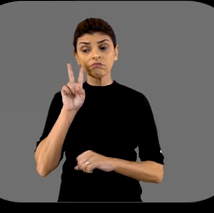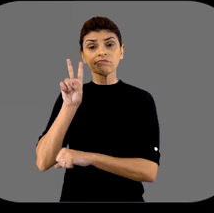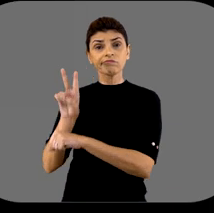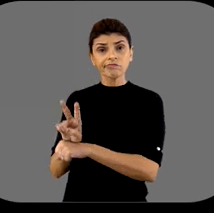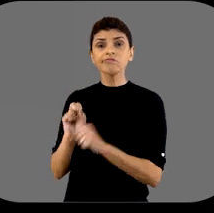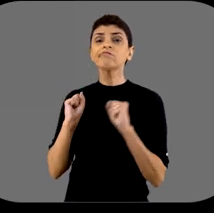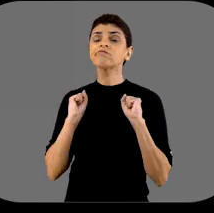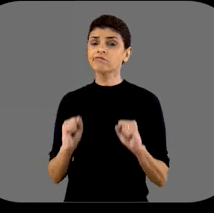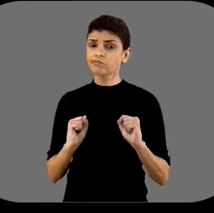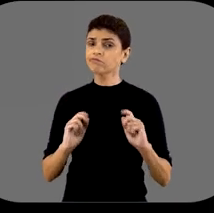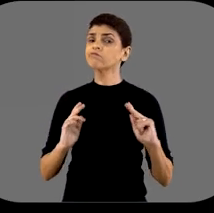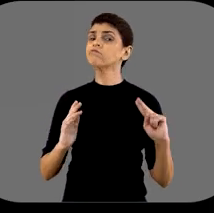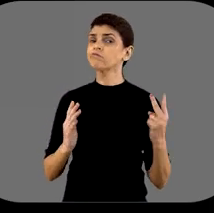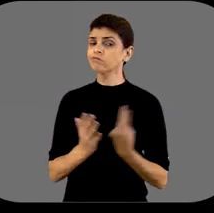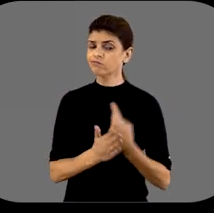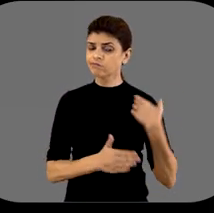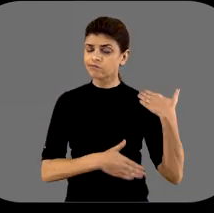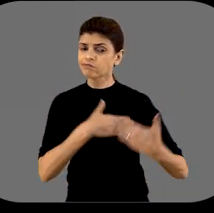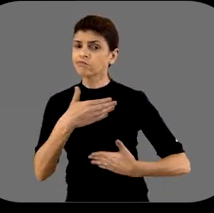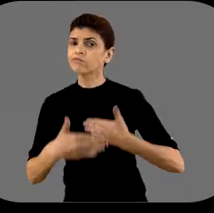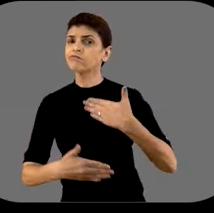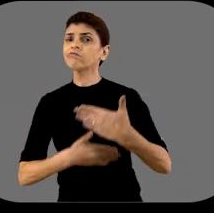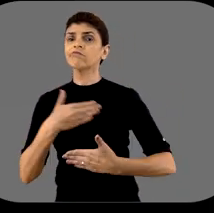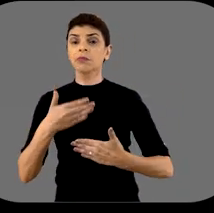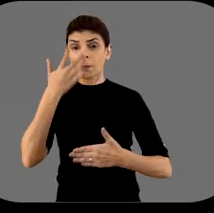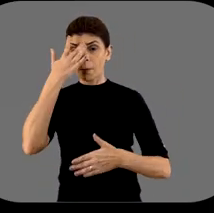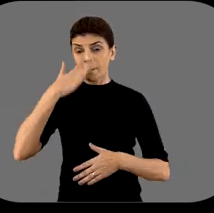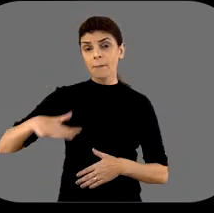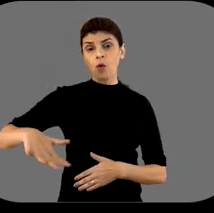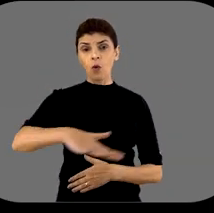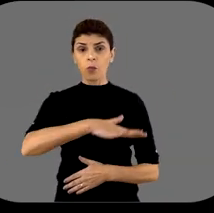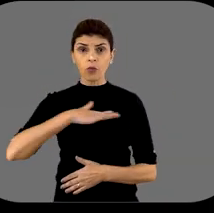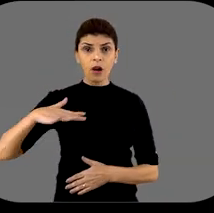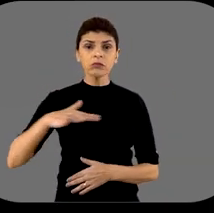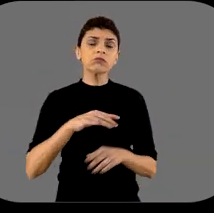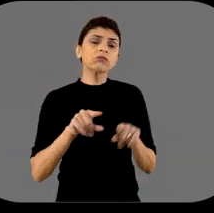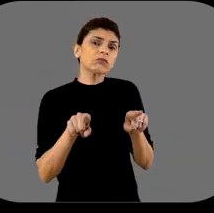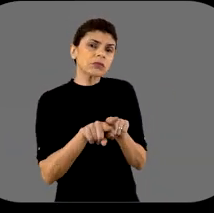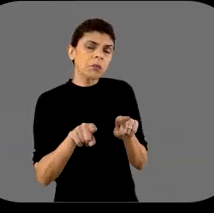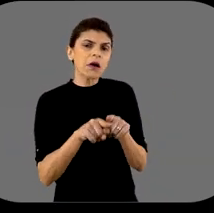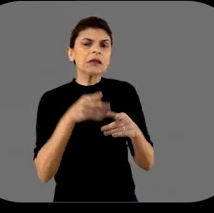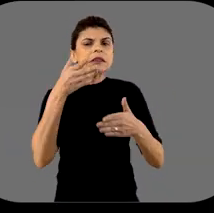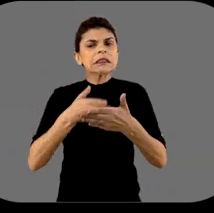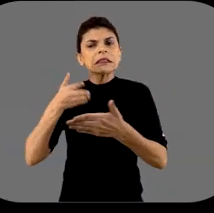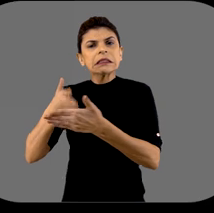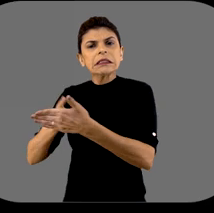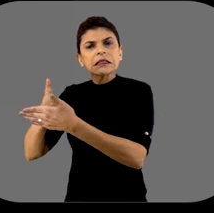vigilância que podem, na verdade, tornar vulneráveis a população e também